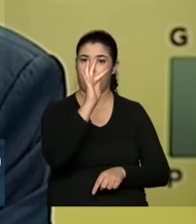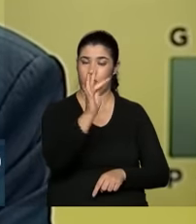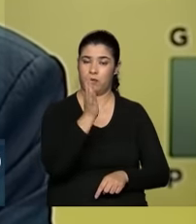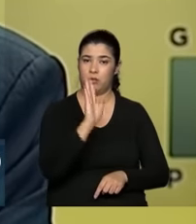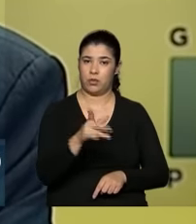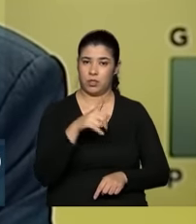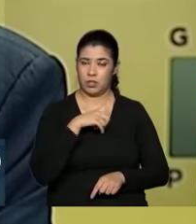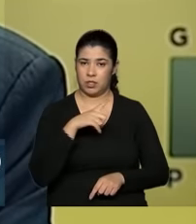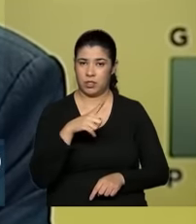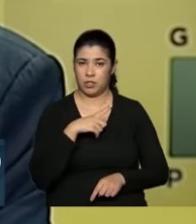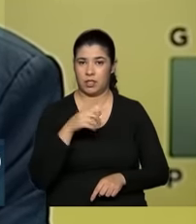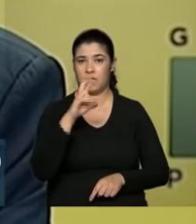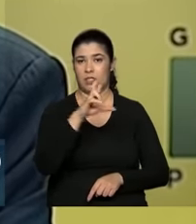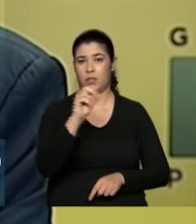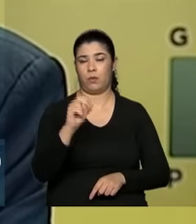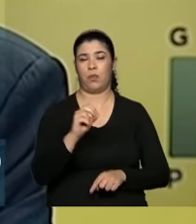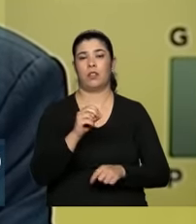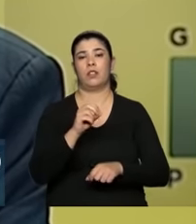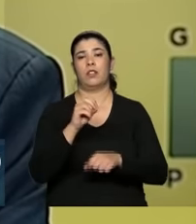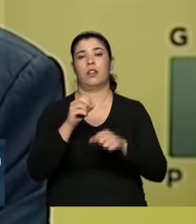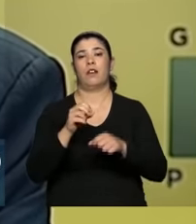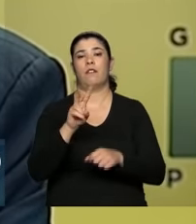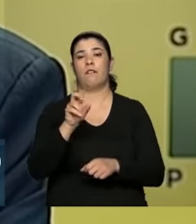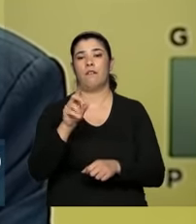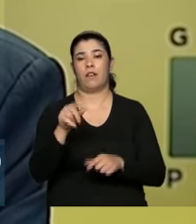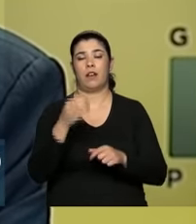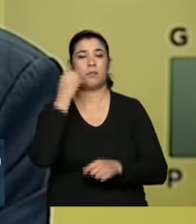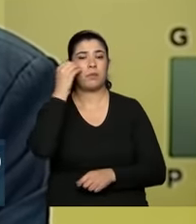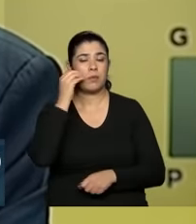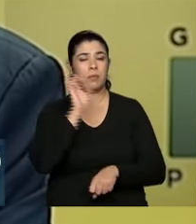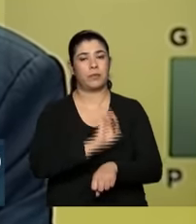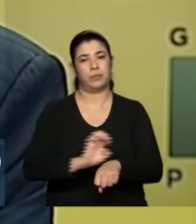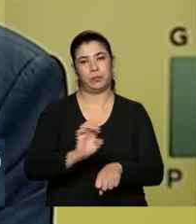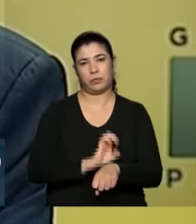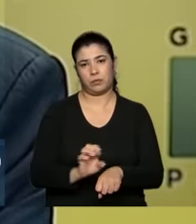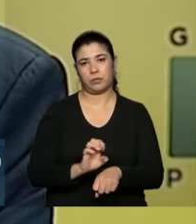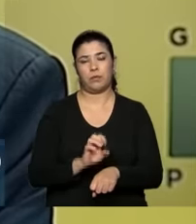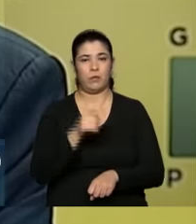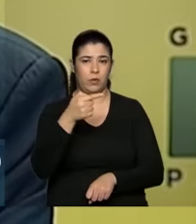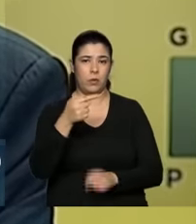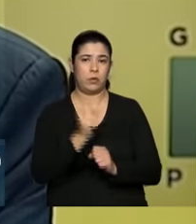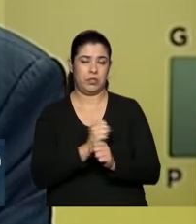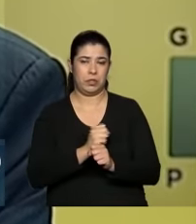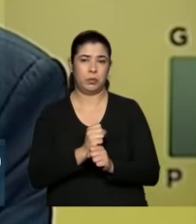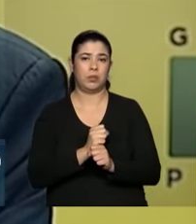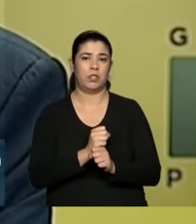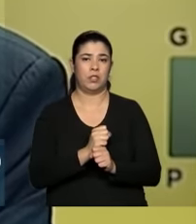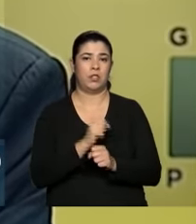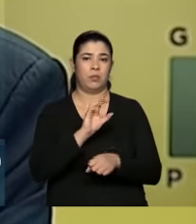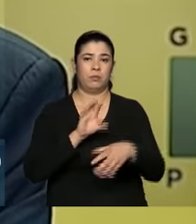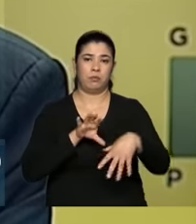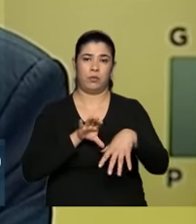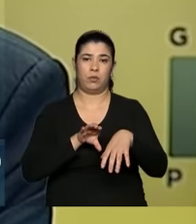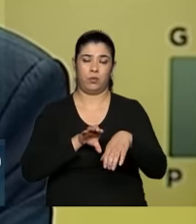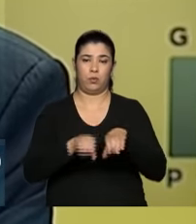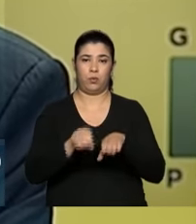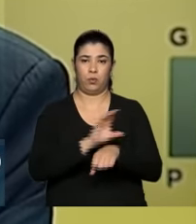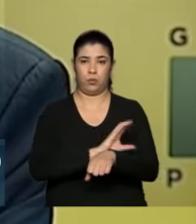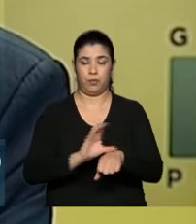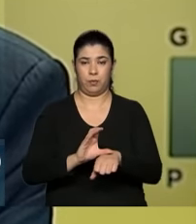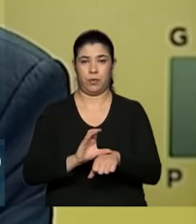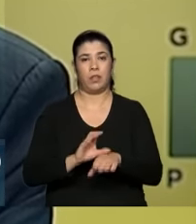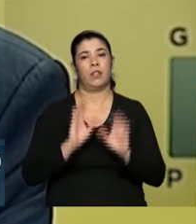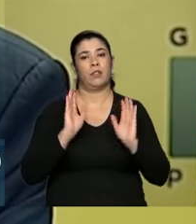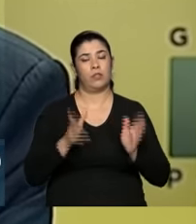ao terminarem eles o 6º ano, que seria o 7º ano de funcionamento do curso. Mas é preciso que, com antecedência, as